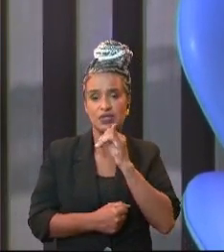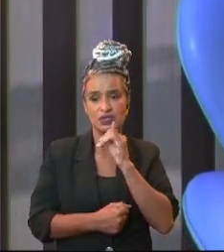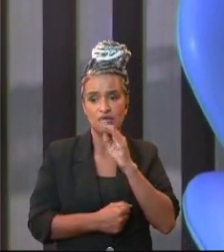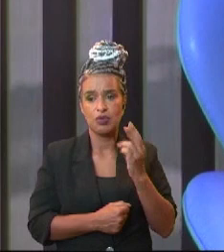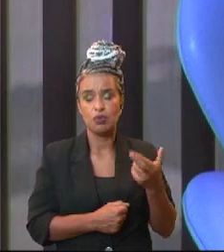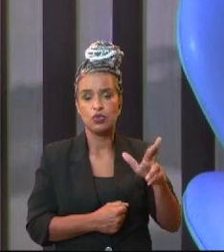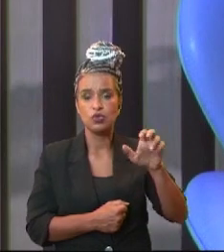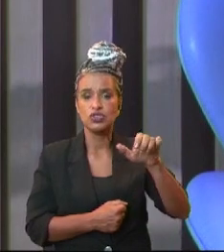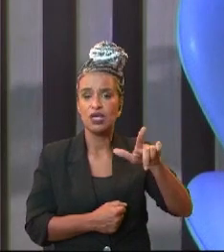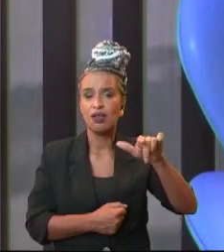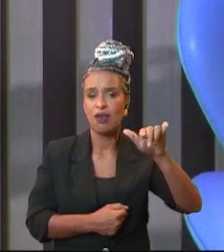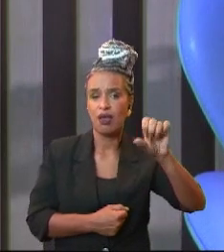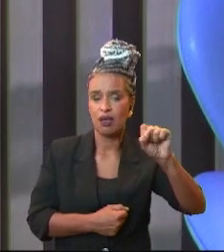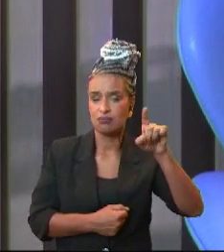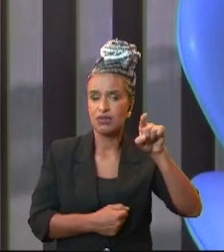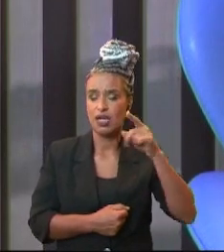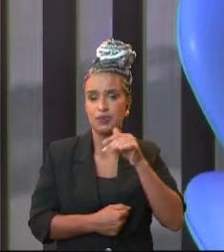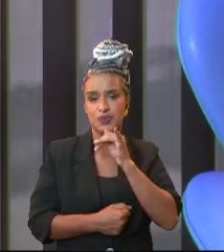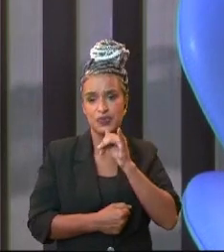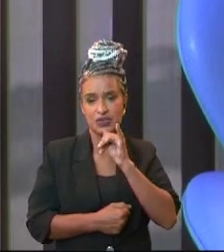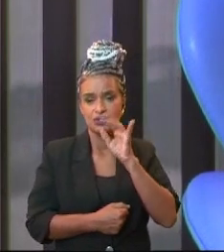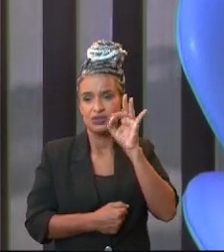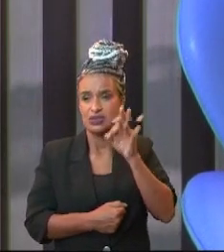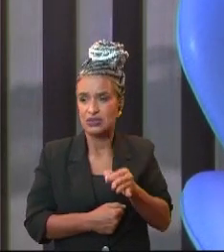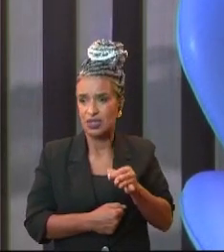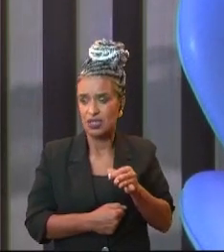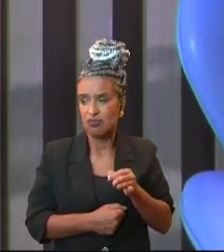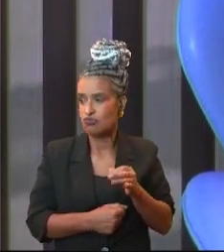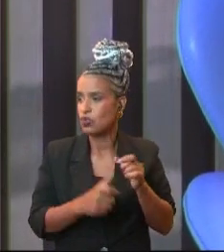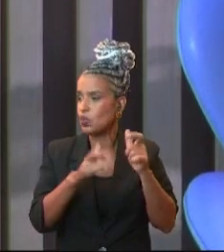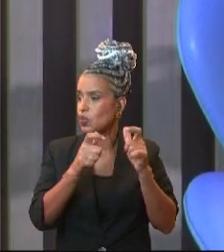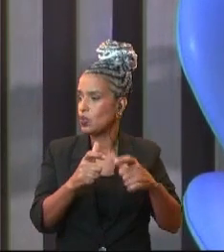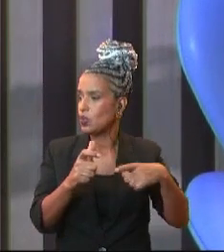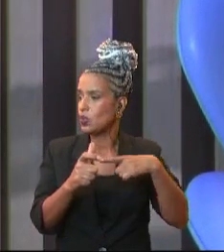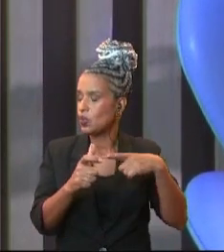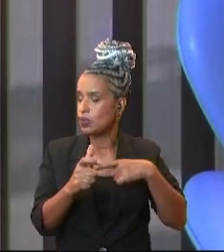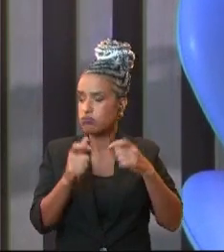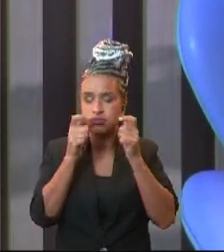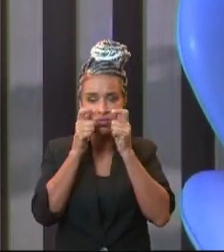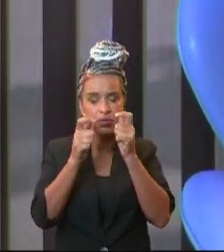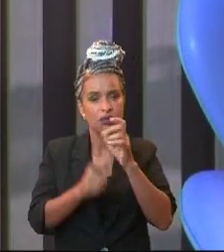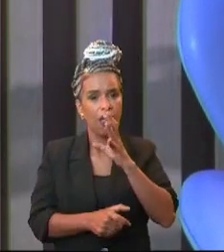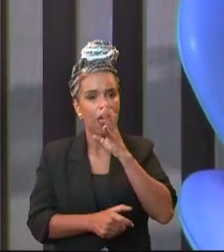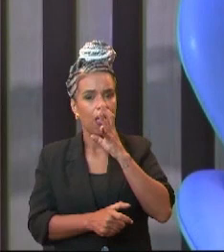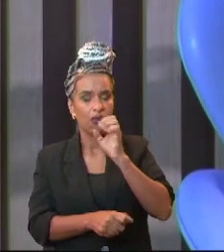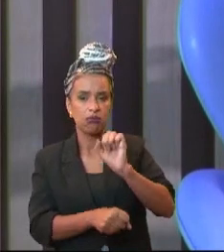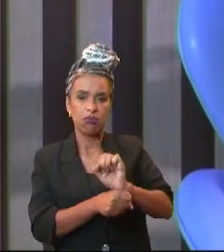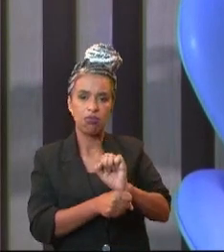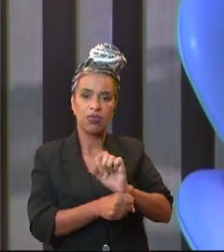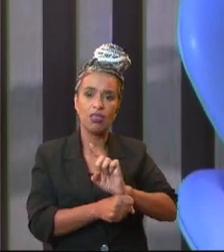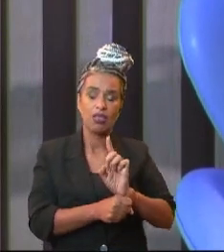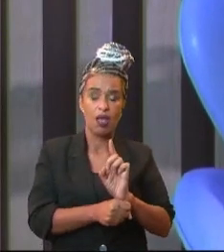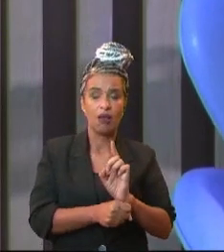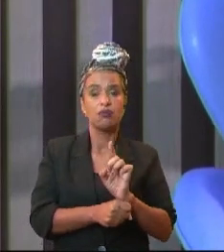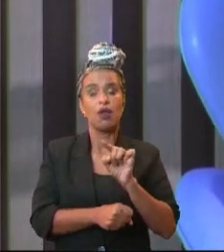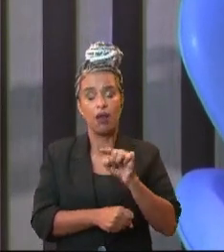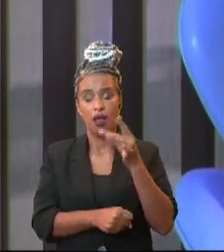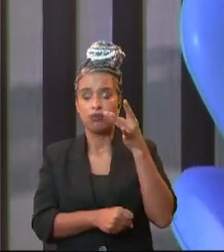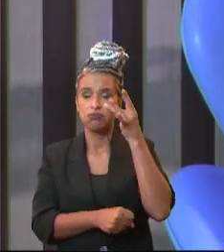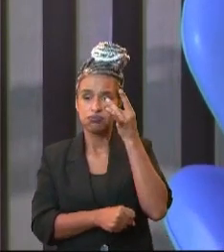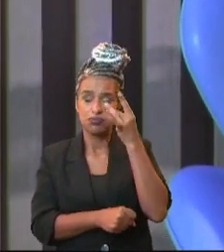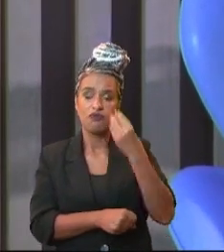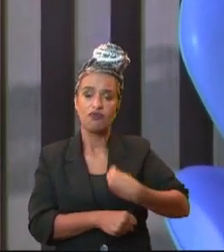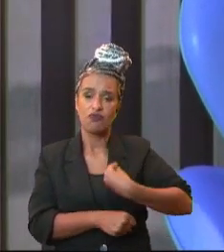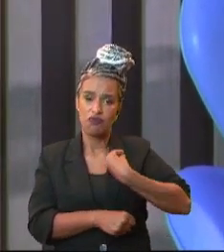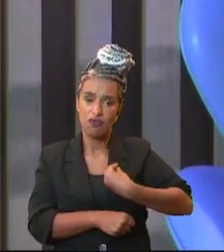exemplo, certamente não é uma questão onde nós somos simplesmente espectadores isentos. Nós vemos claramente o trabalho que